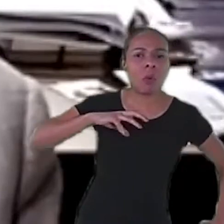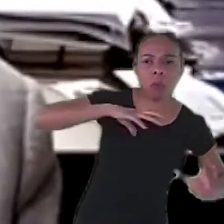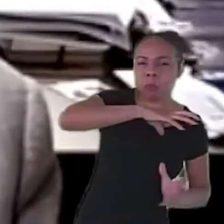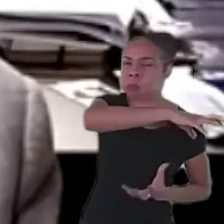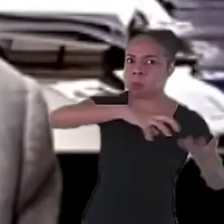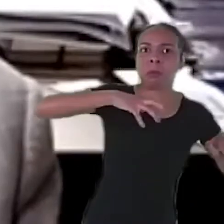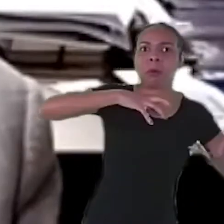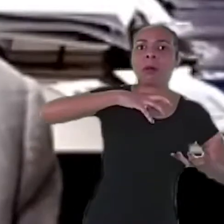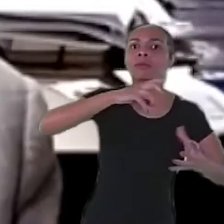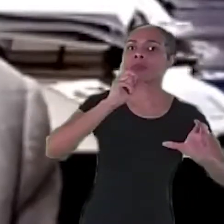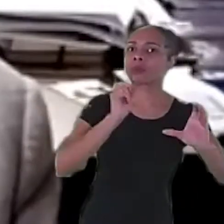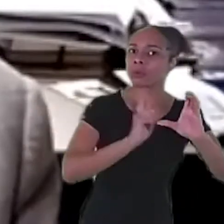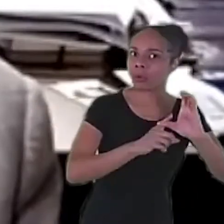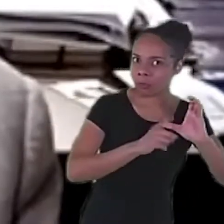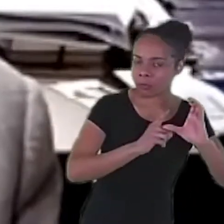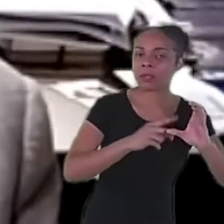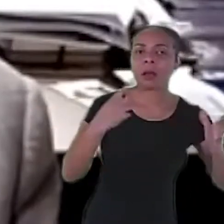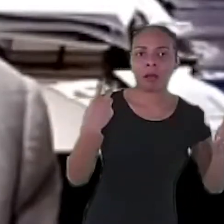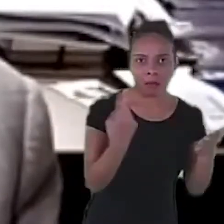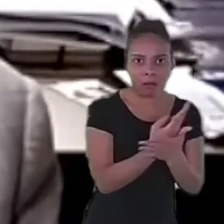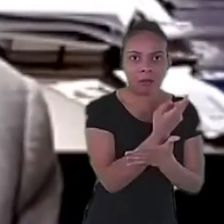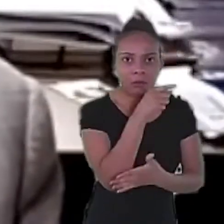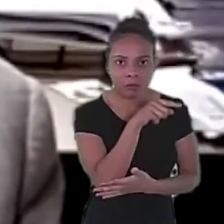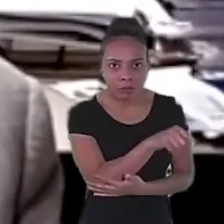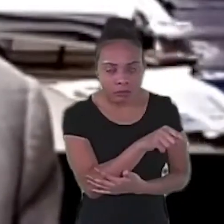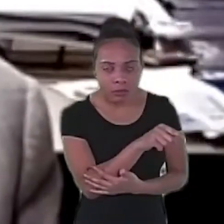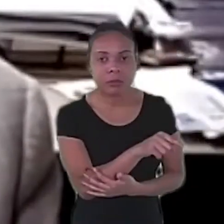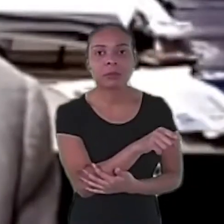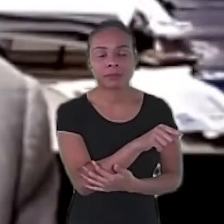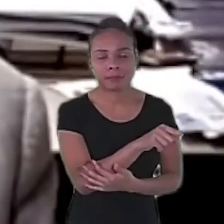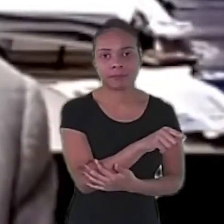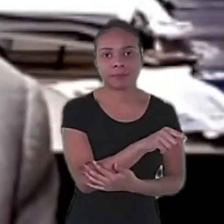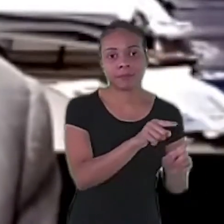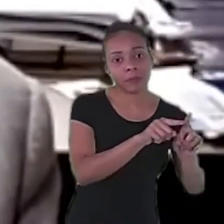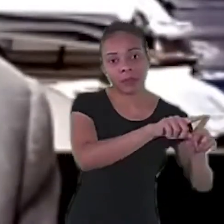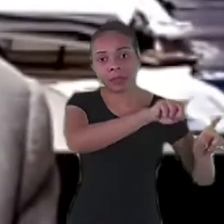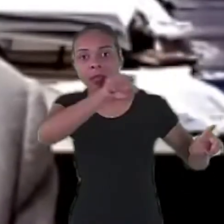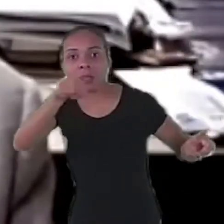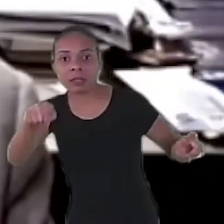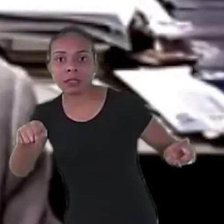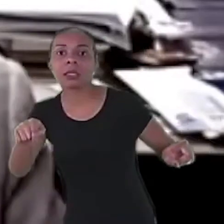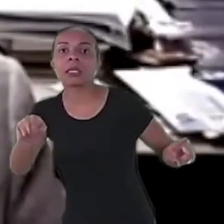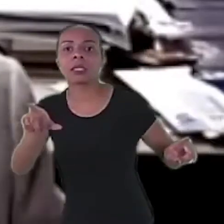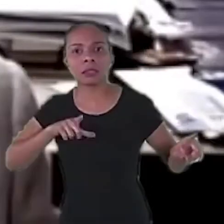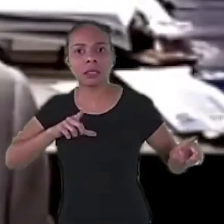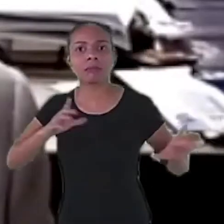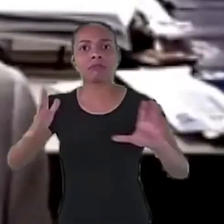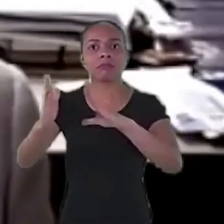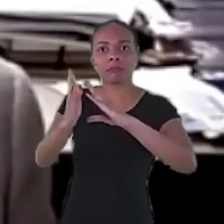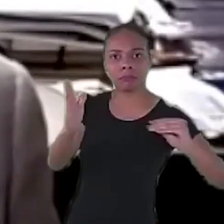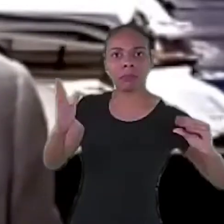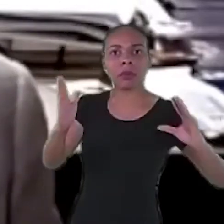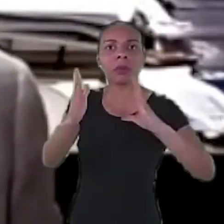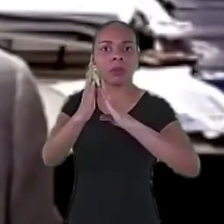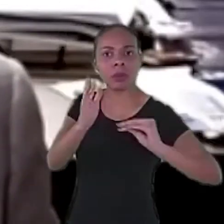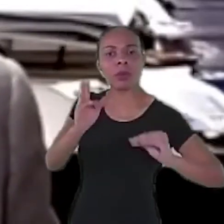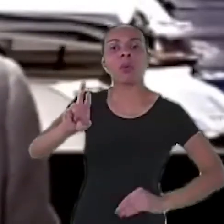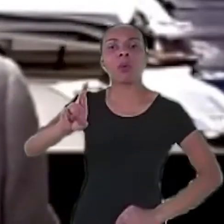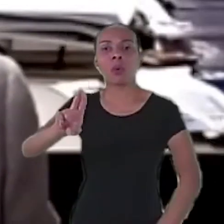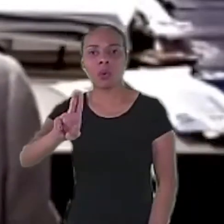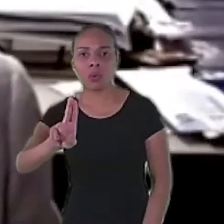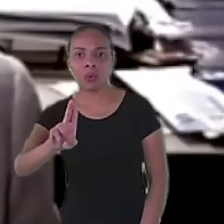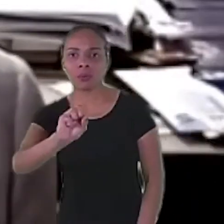da Rússia, ou depois da União Soviética, inclusive assimilou várias experiências russas, mas